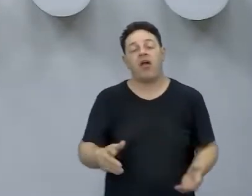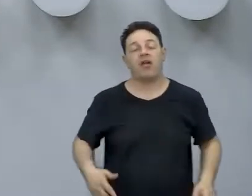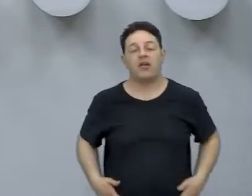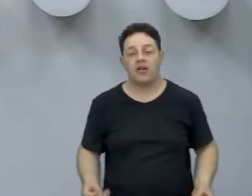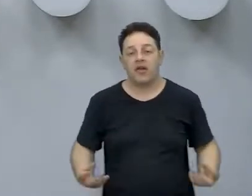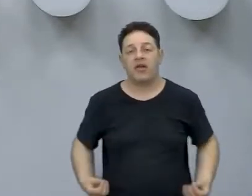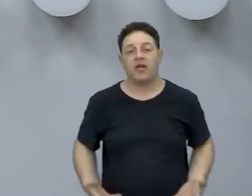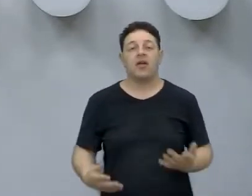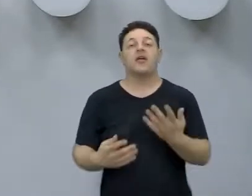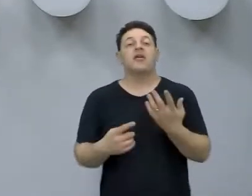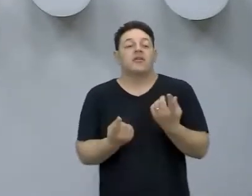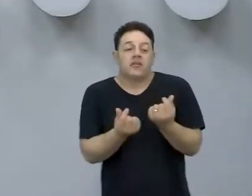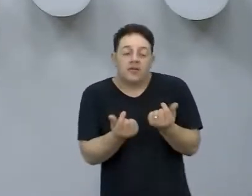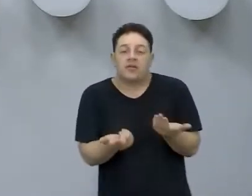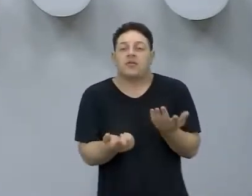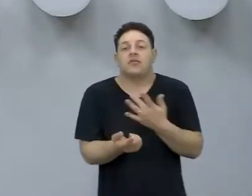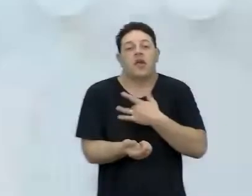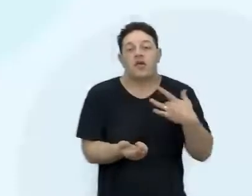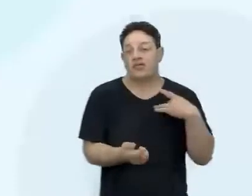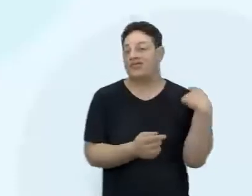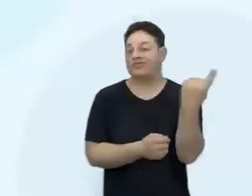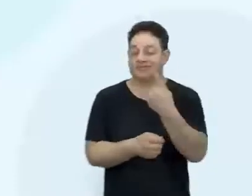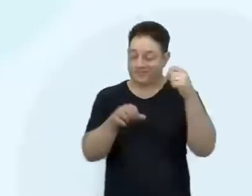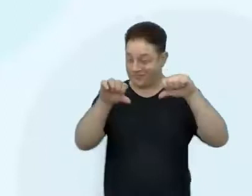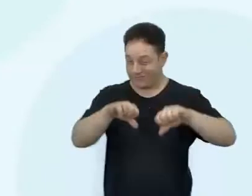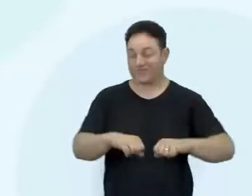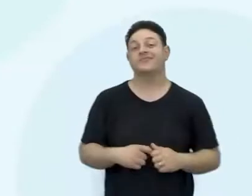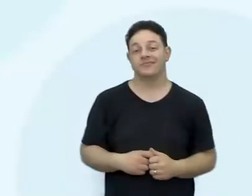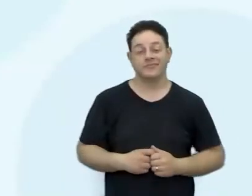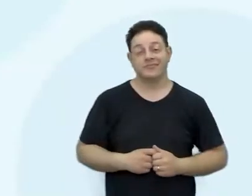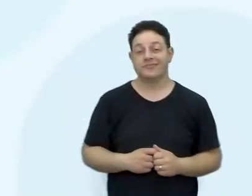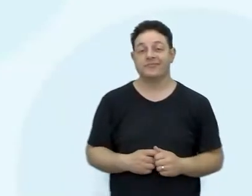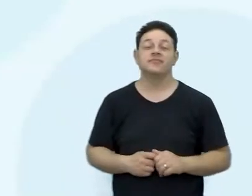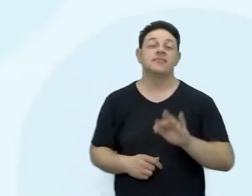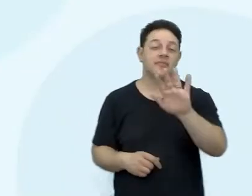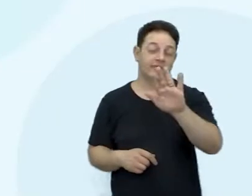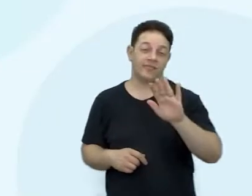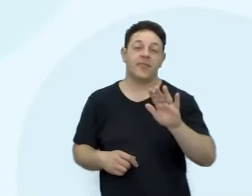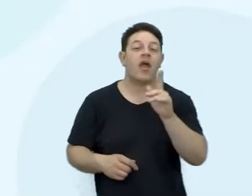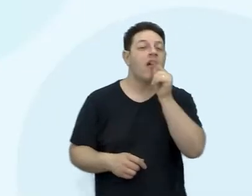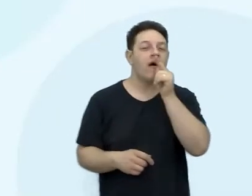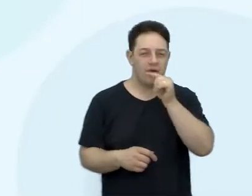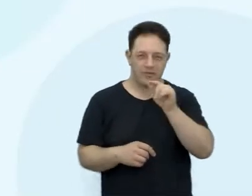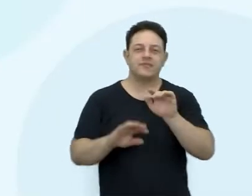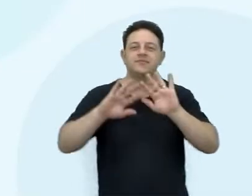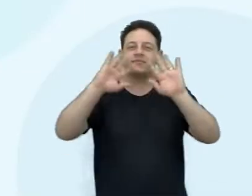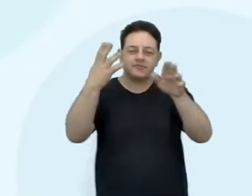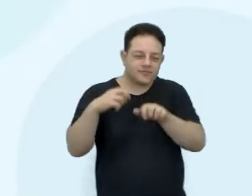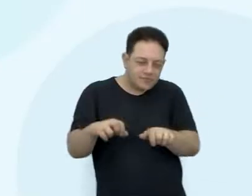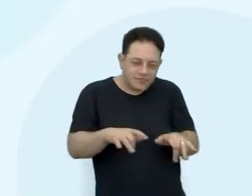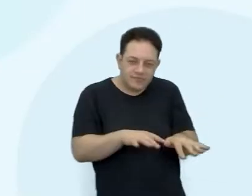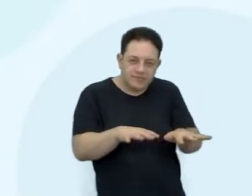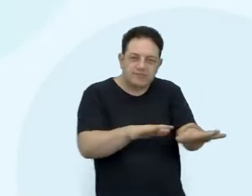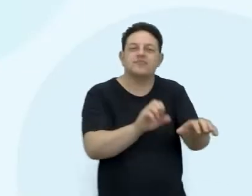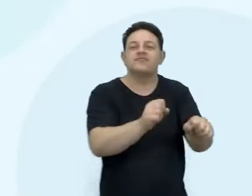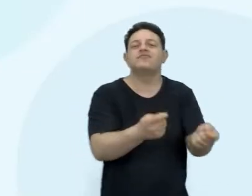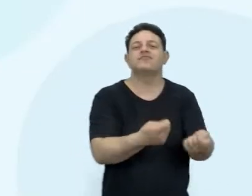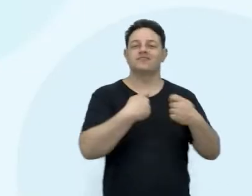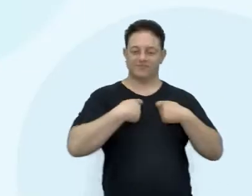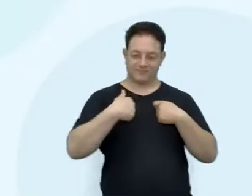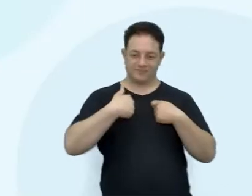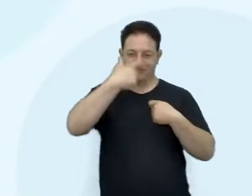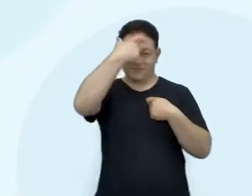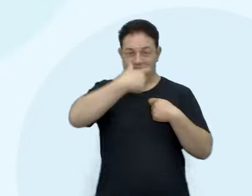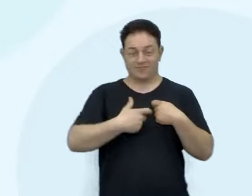questão financeira. Continuando aí, a poluição das águas causa prejuízo à saúde humana, né?